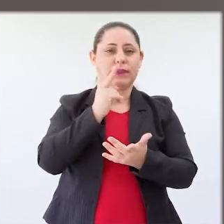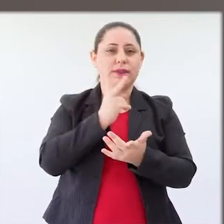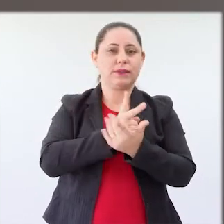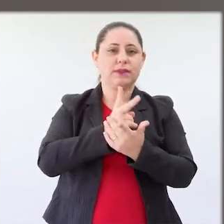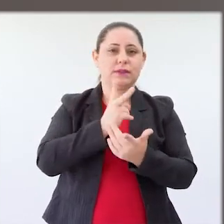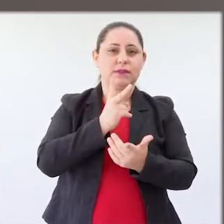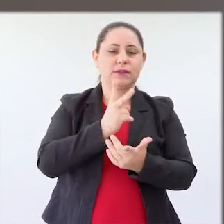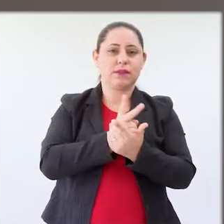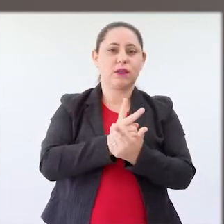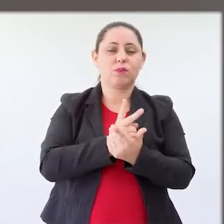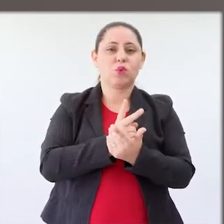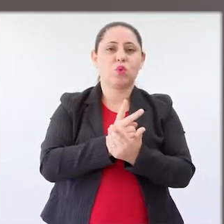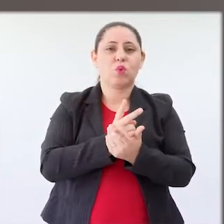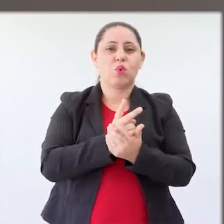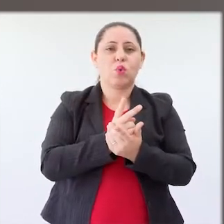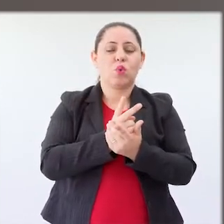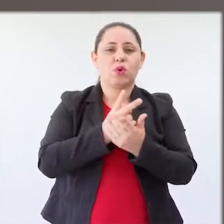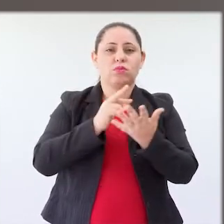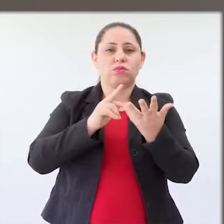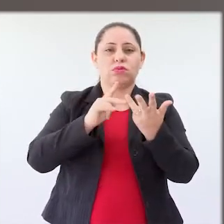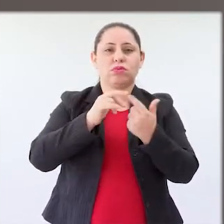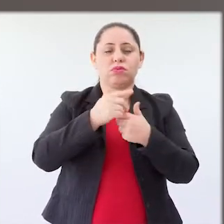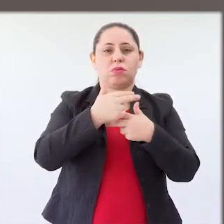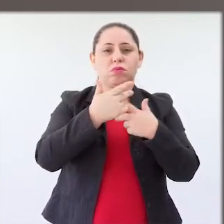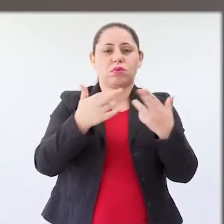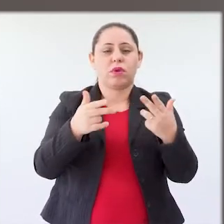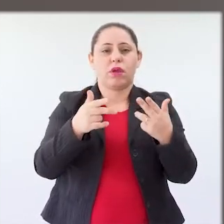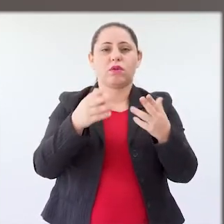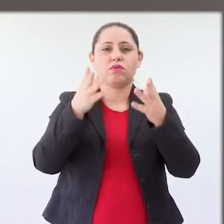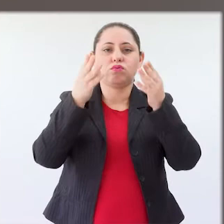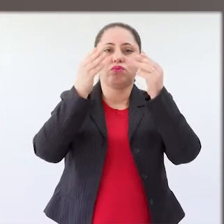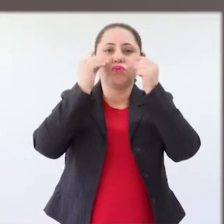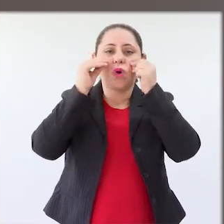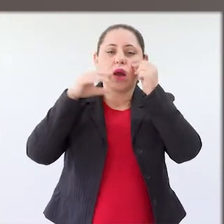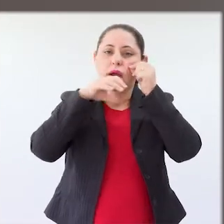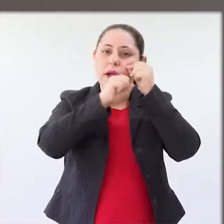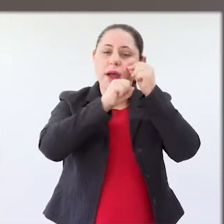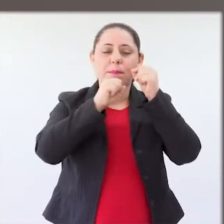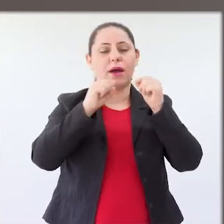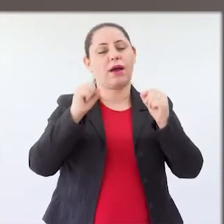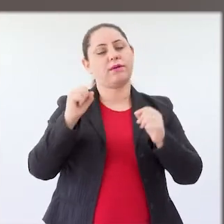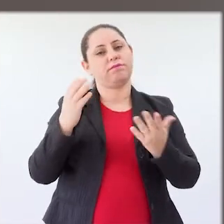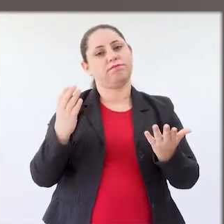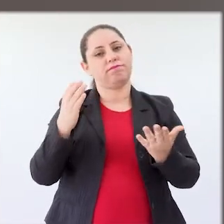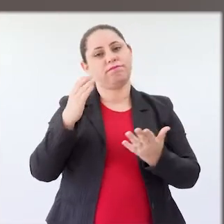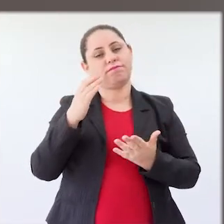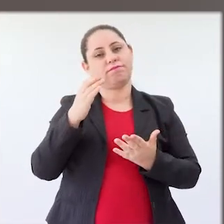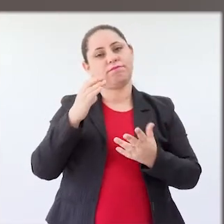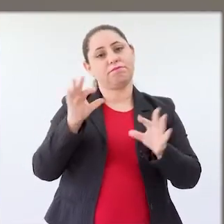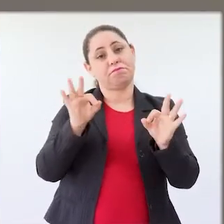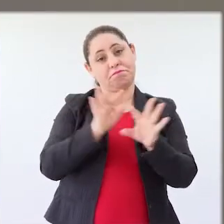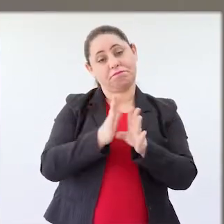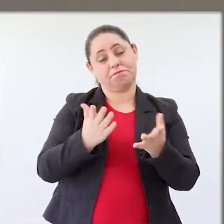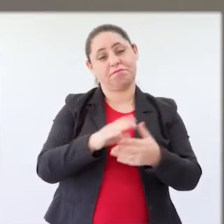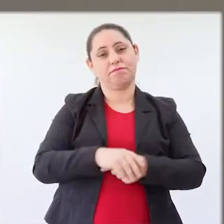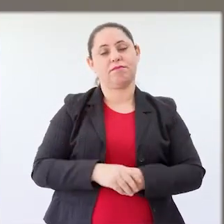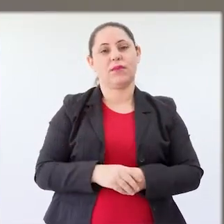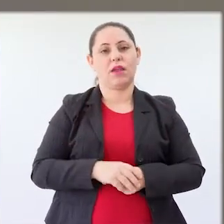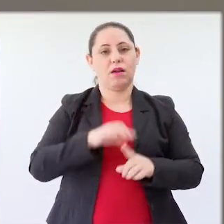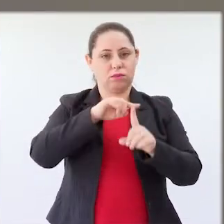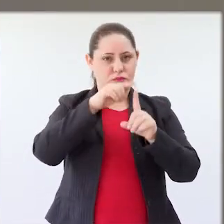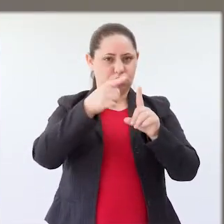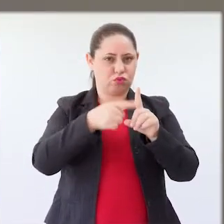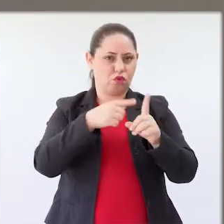tabagista, a concentração de produto é mais consumida rapidamente. Tá, entendi. Então, melhor não fumar,